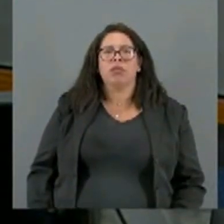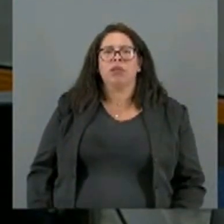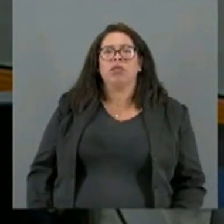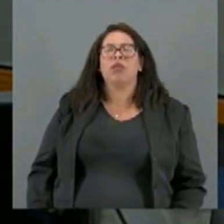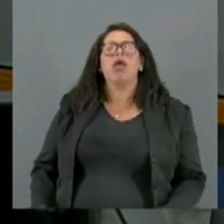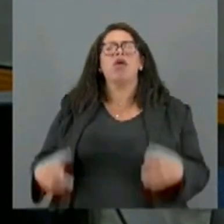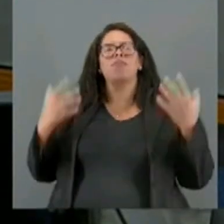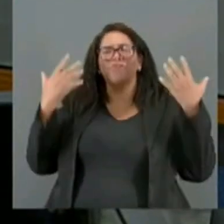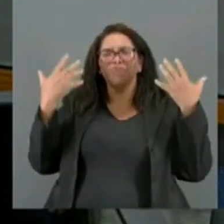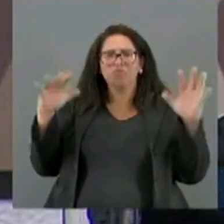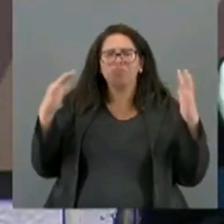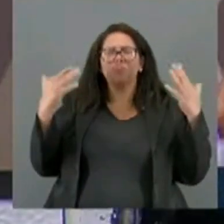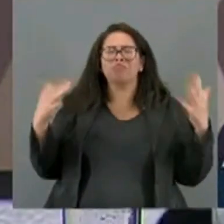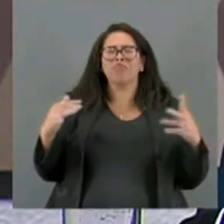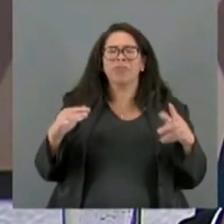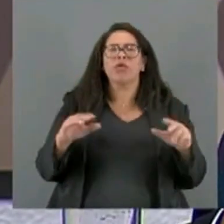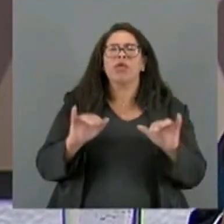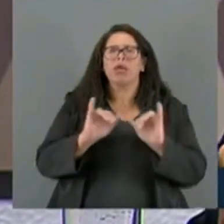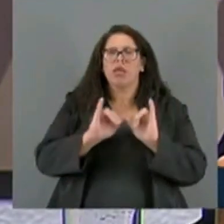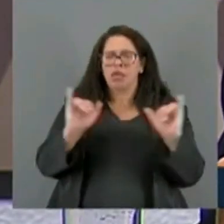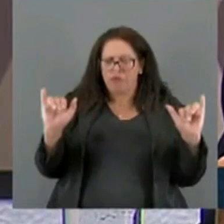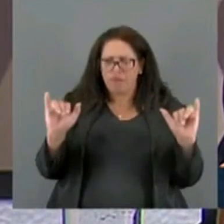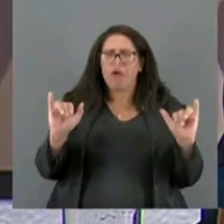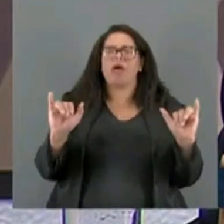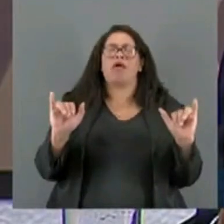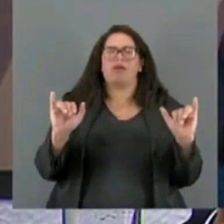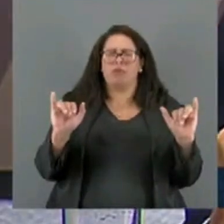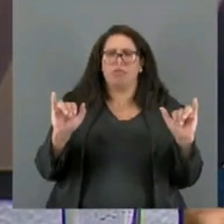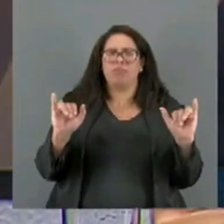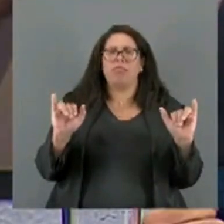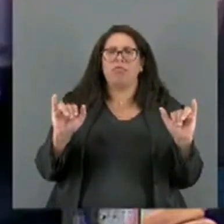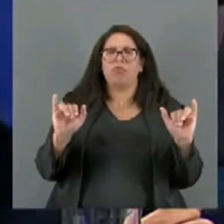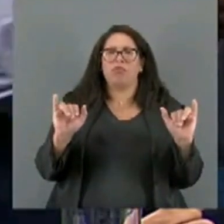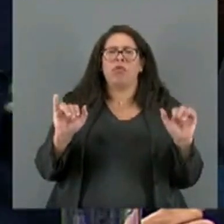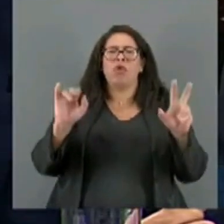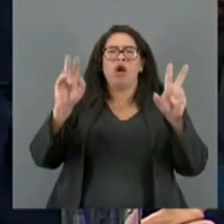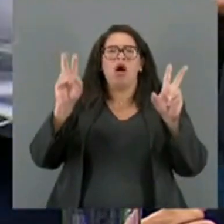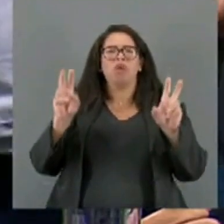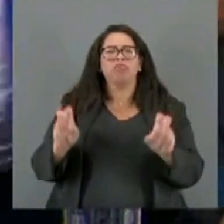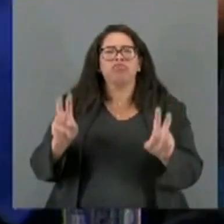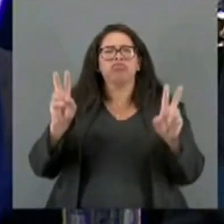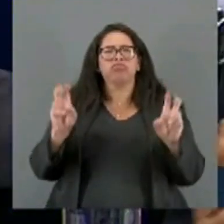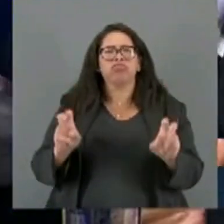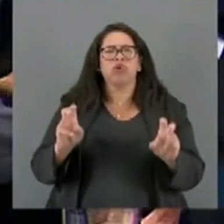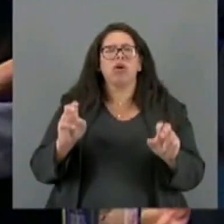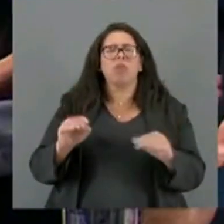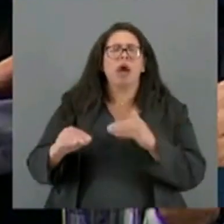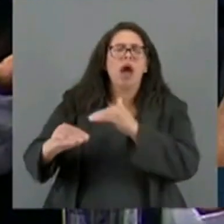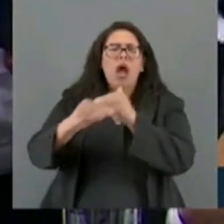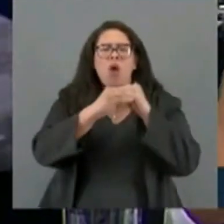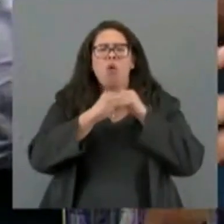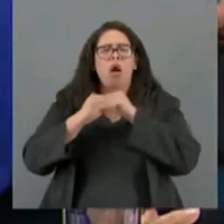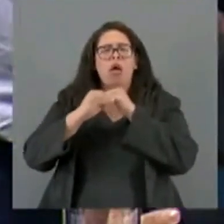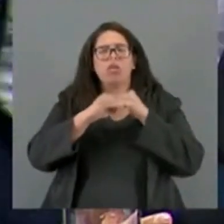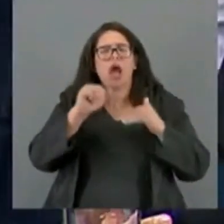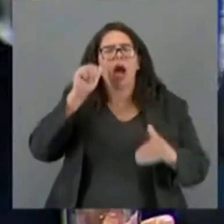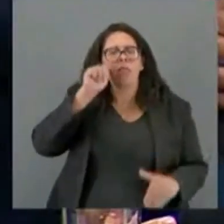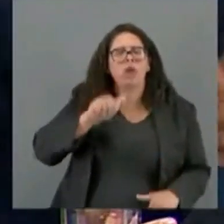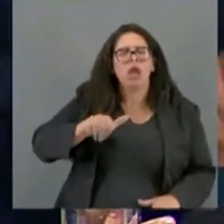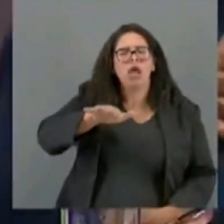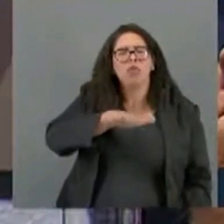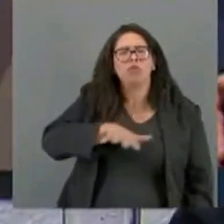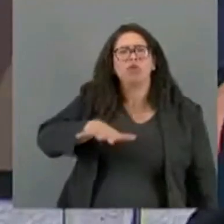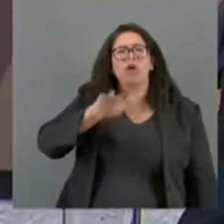a parabenizo e falo com relação à igualdade das mulheres, o espaço das